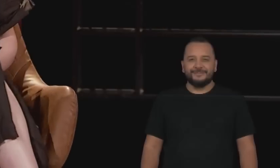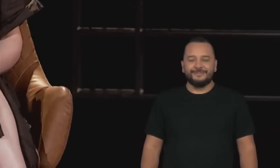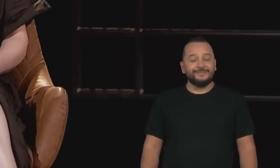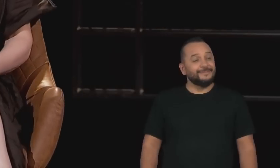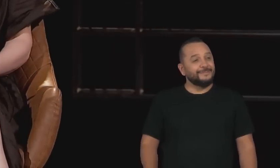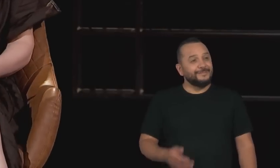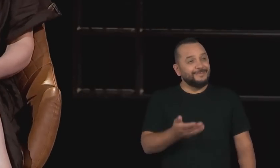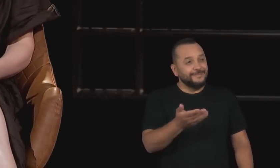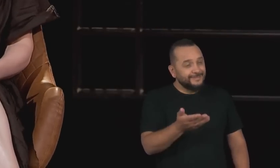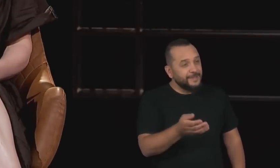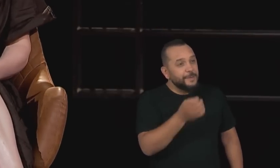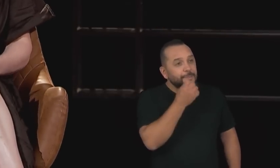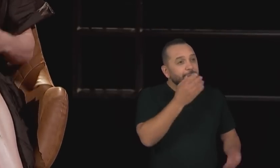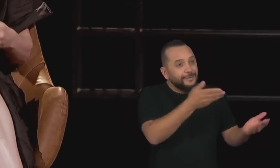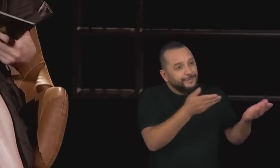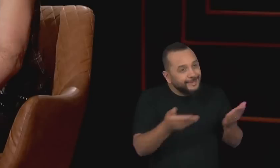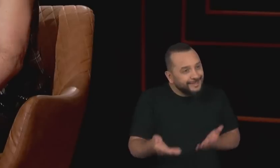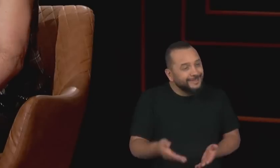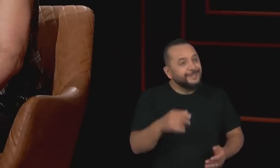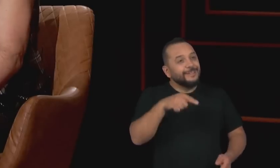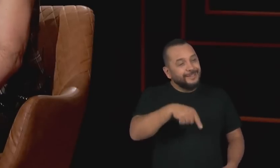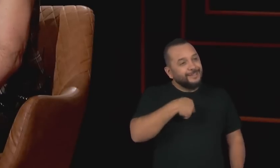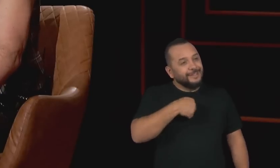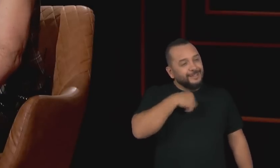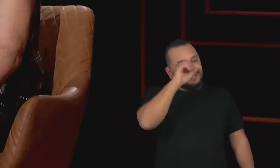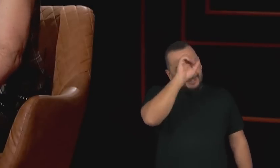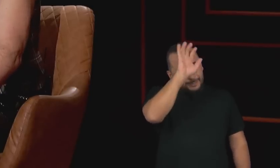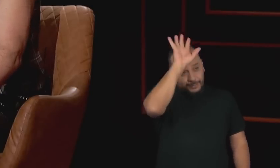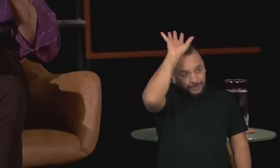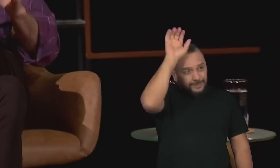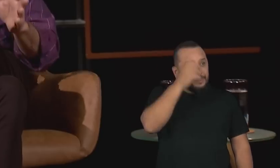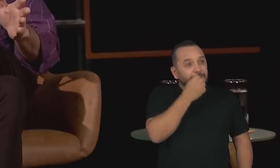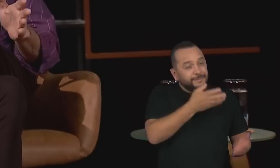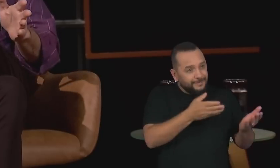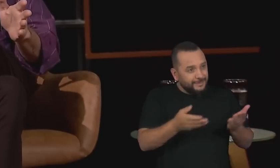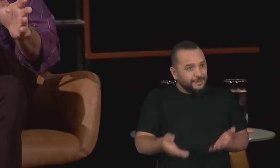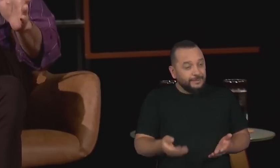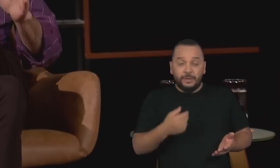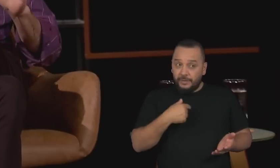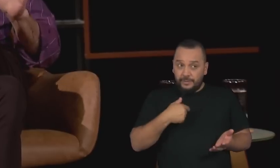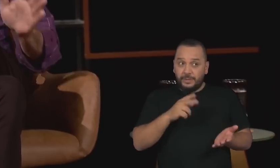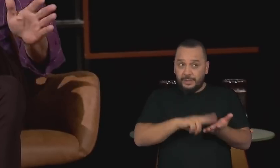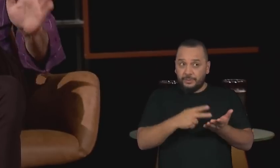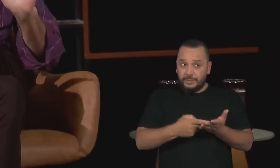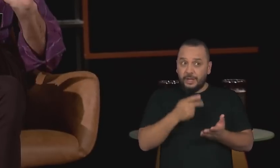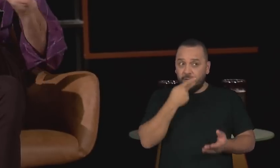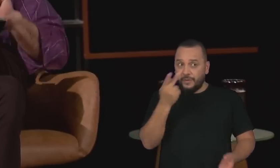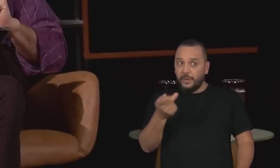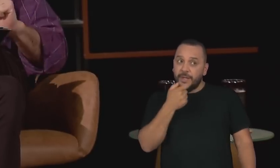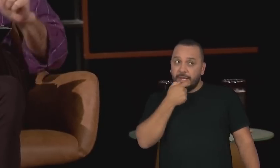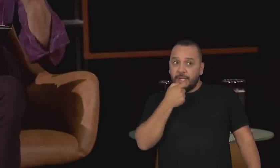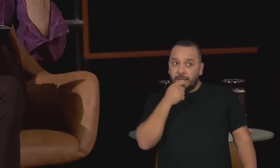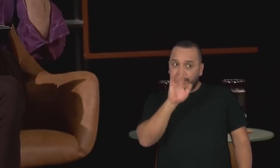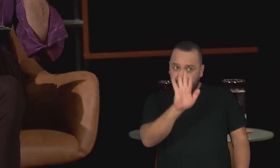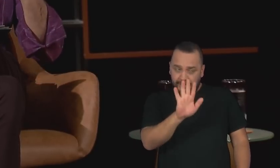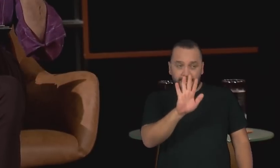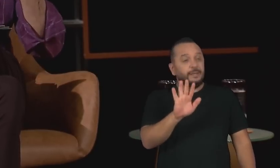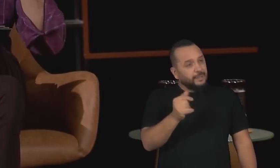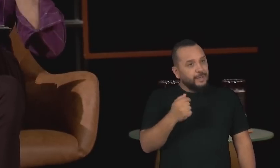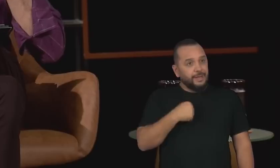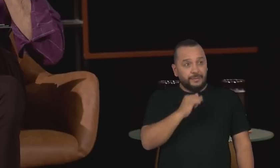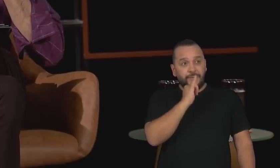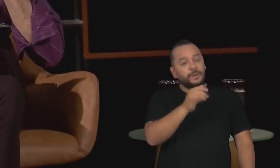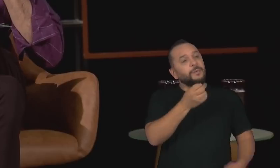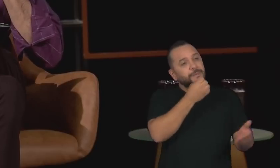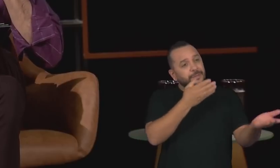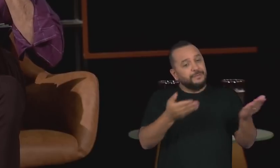Supla, welcome to our show. It's so nice to have you here. Eu vou traduzir para você entender direitinho o que ela falou. Ela disse,